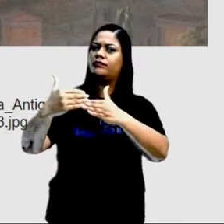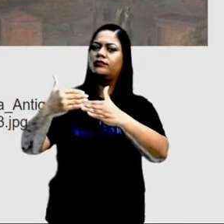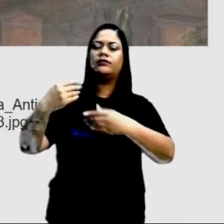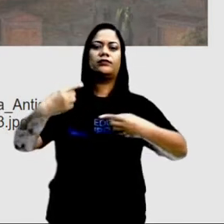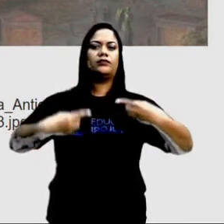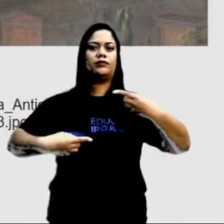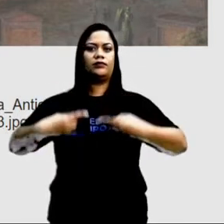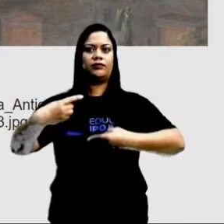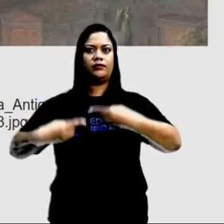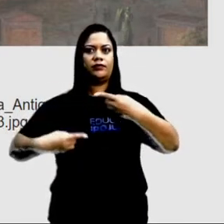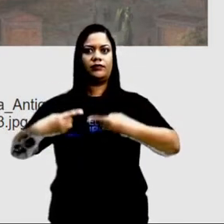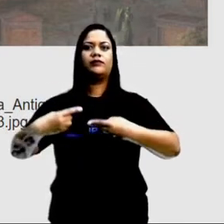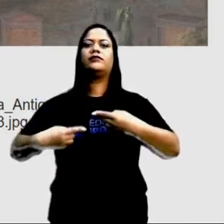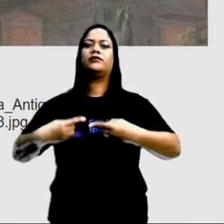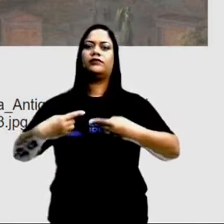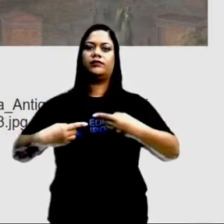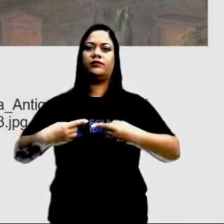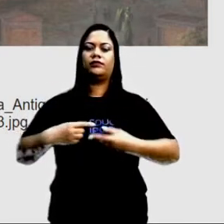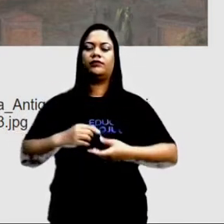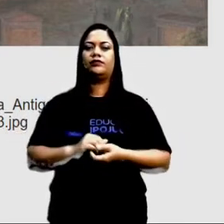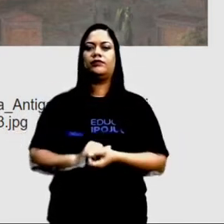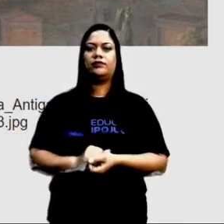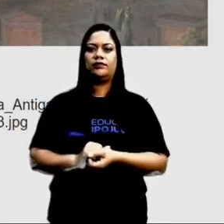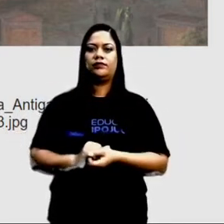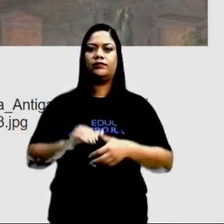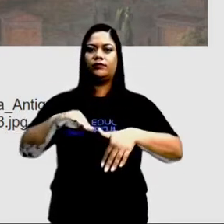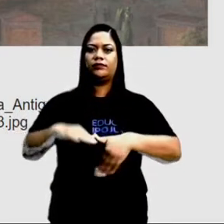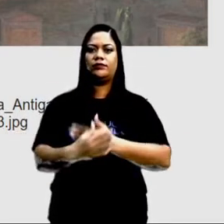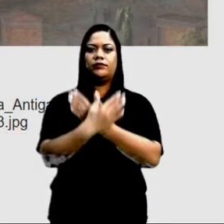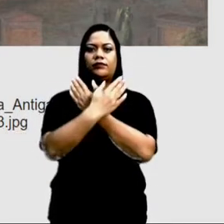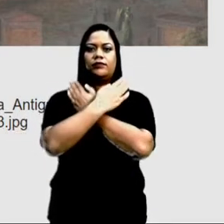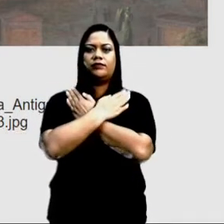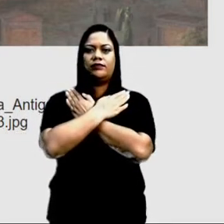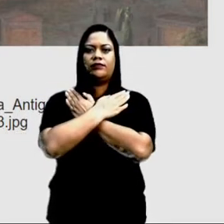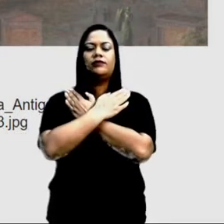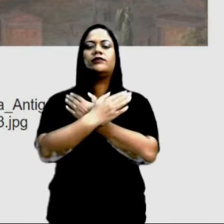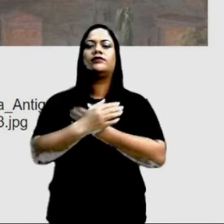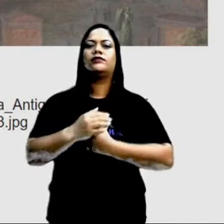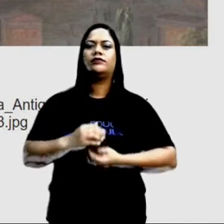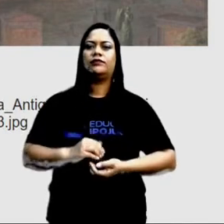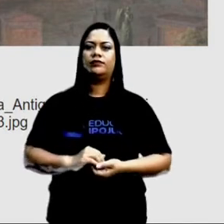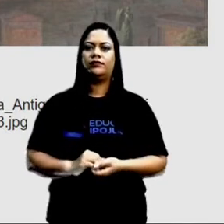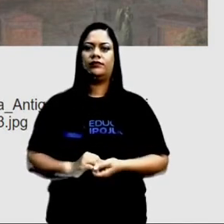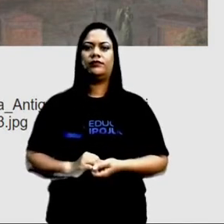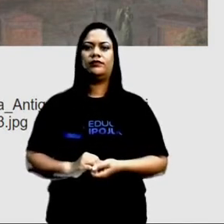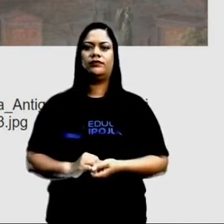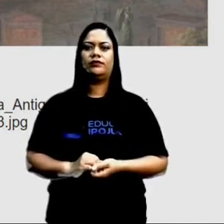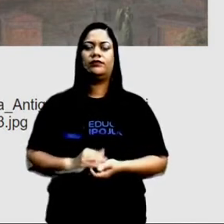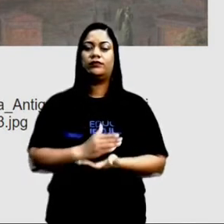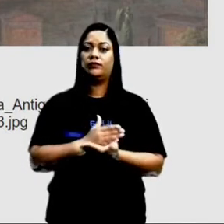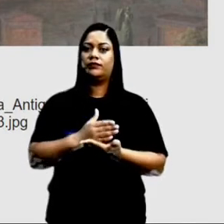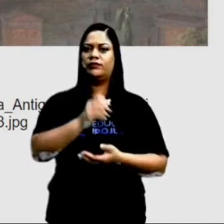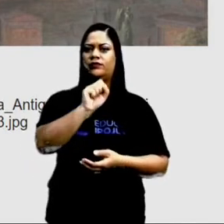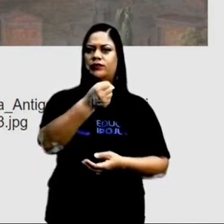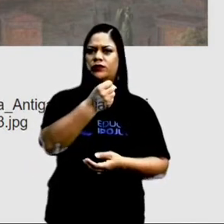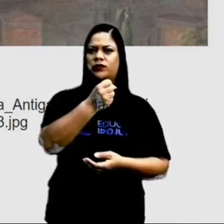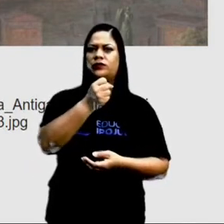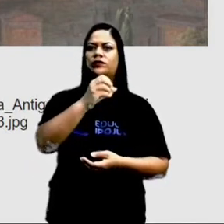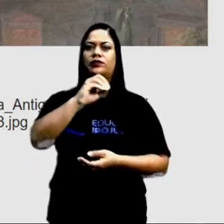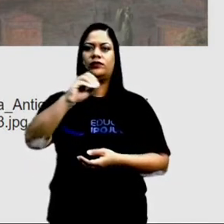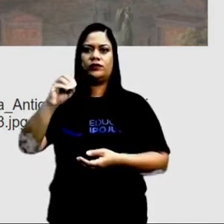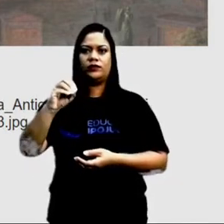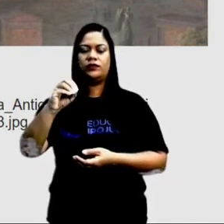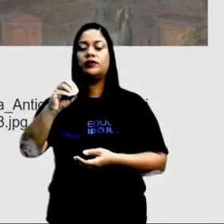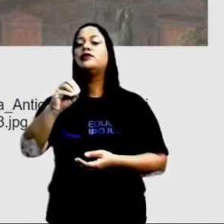ser justamente o período chamado de período arcaico, tá? Durante o período arcaico, certo? Que vai de 800 a